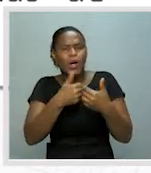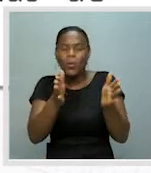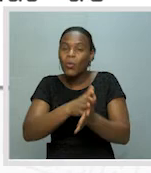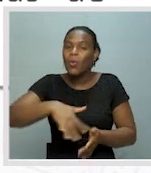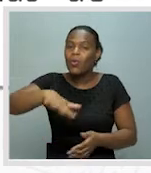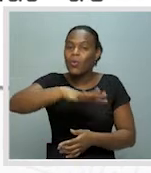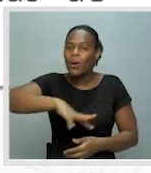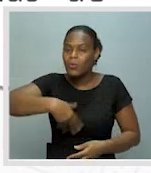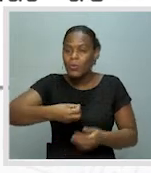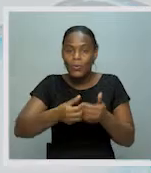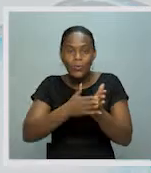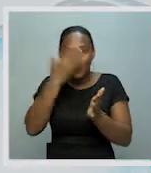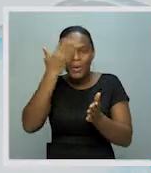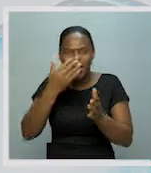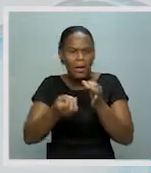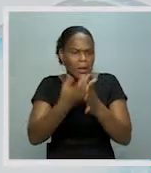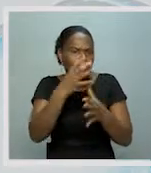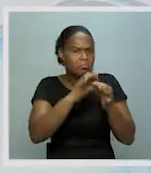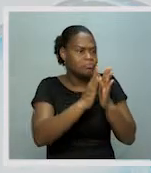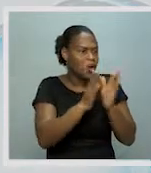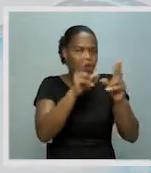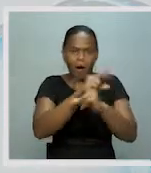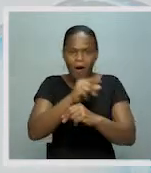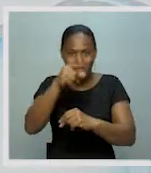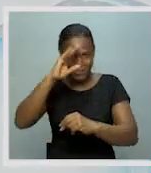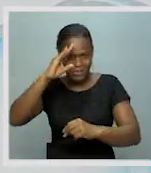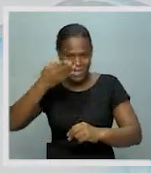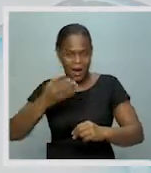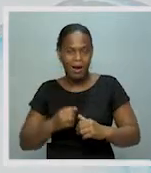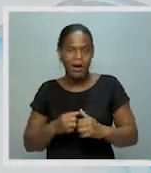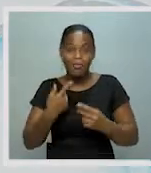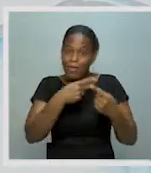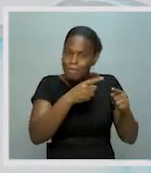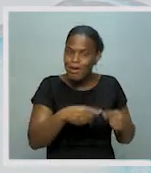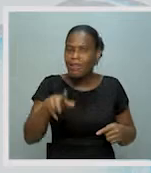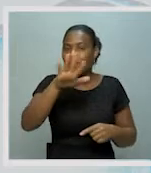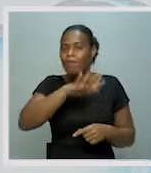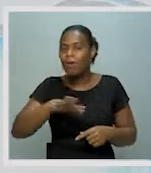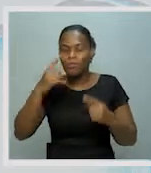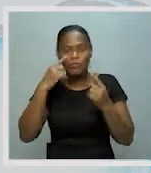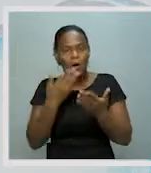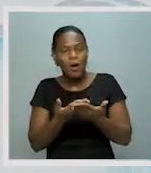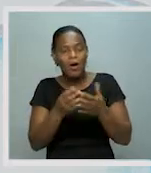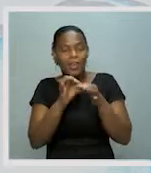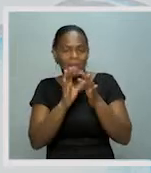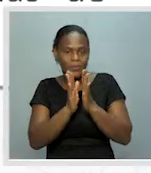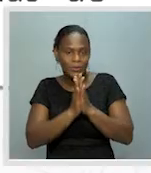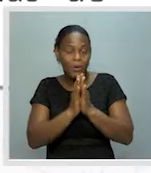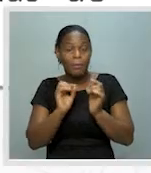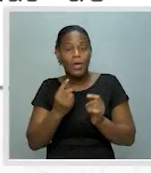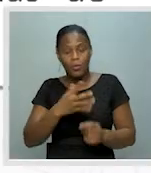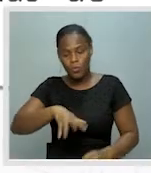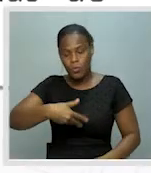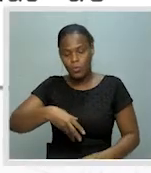os dias nascem religiões novas, vocês sabem disso, não é? Então, há diversas formas de manifestação religiosa